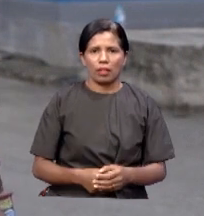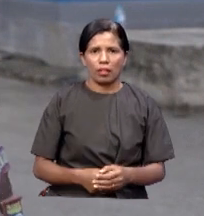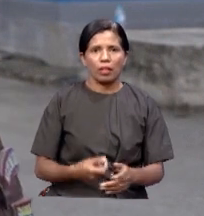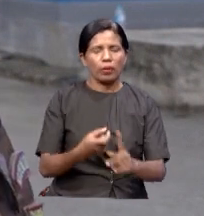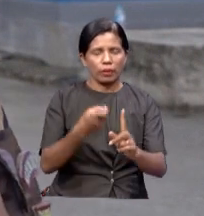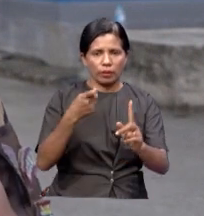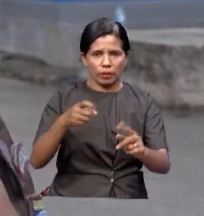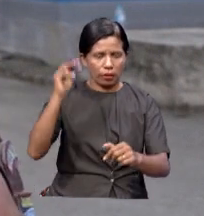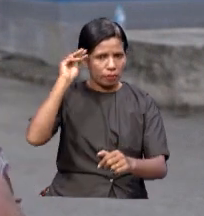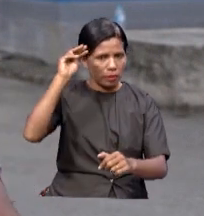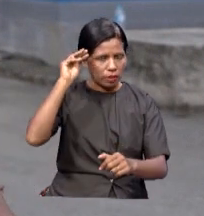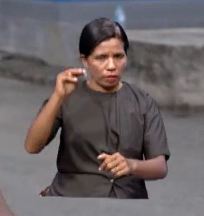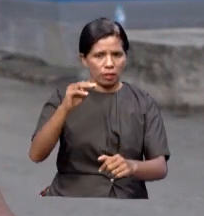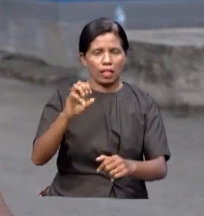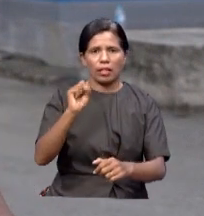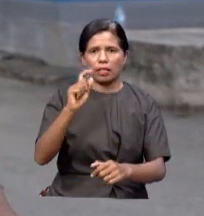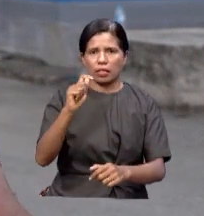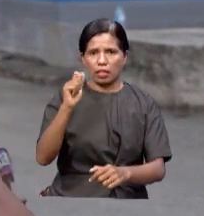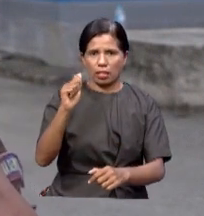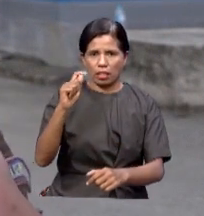parte ministério administração estatal,